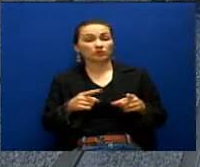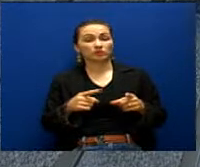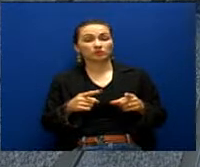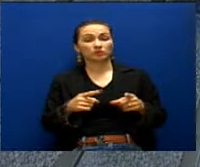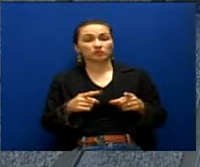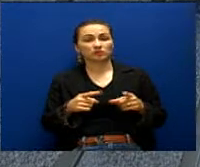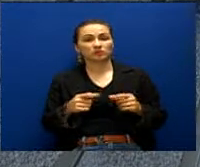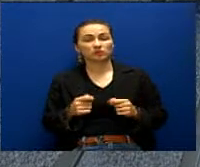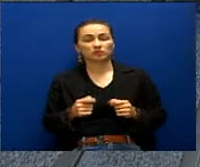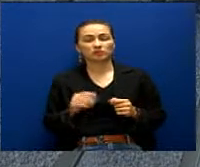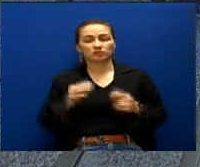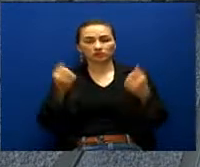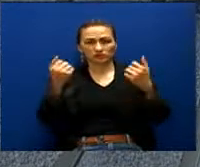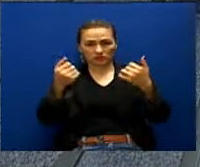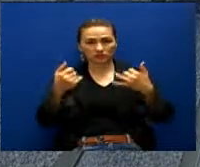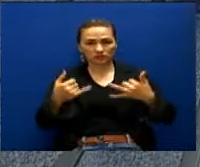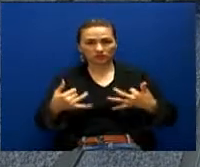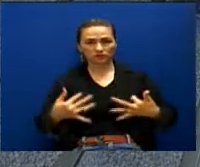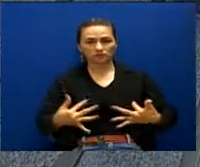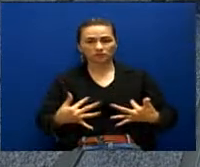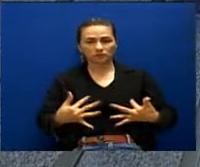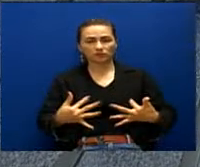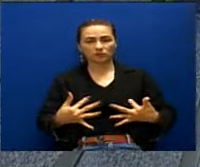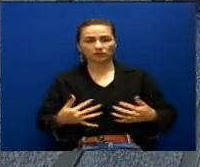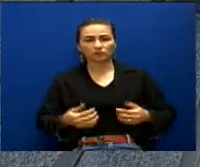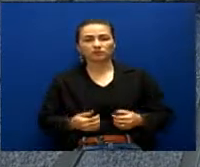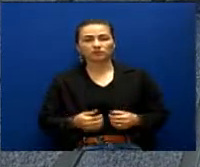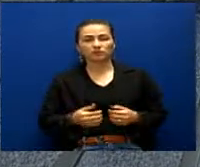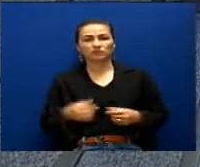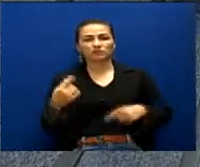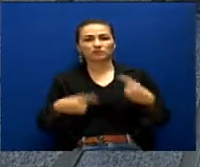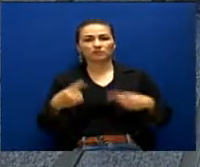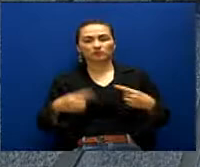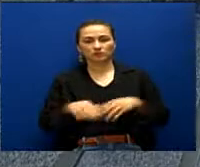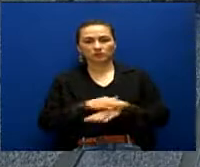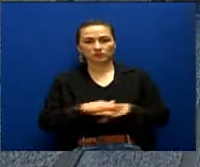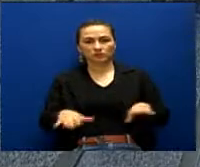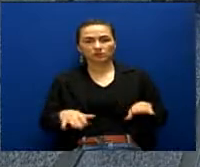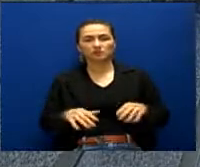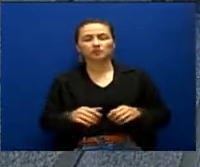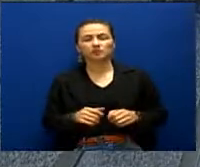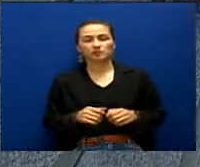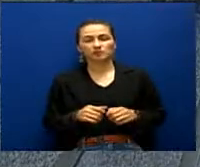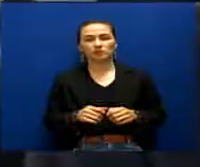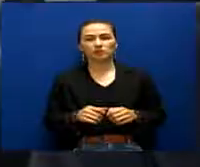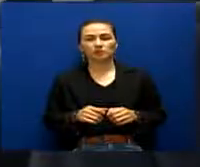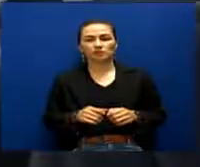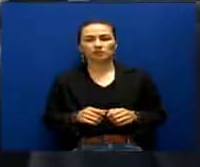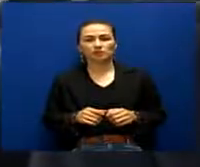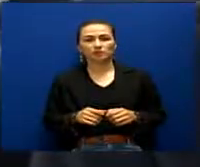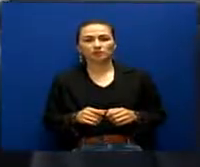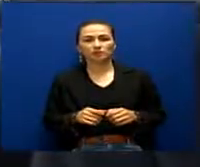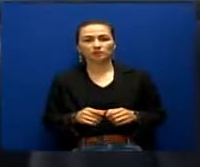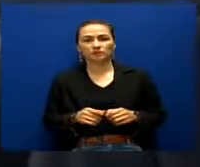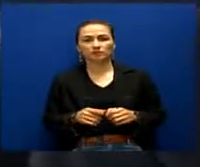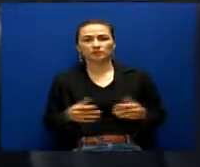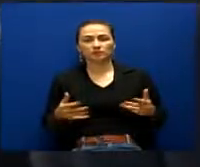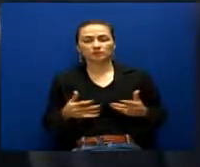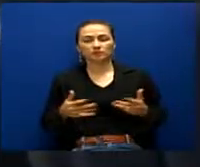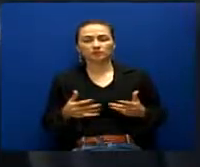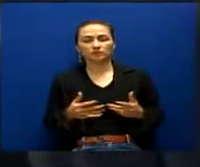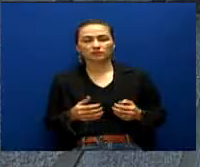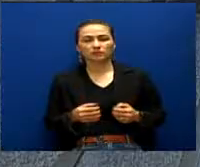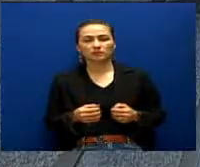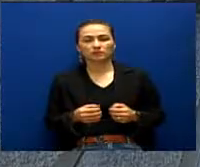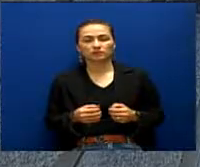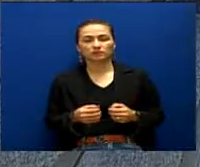vou explicar para não ter confusão. Posso? É não ao parecer. Então, eu vou encerrar a discussão. Então, é assim, só ao parecer para que possamos discutir o mérito da